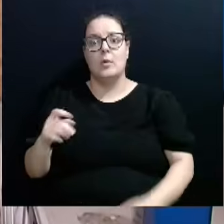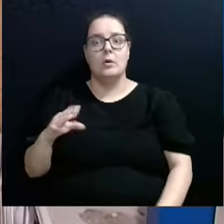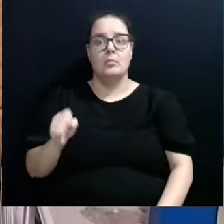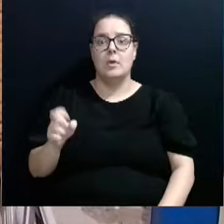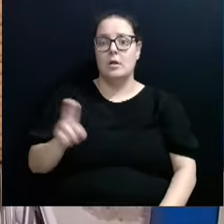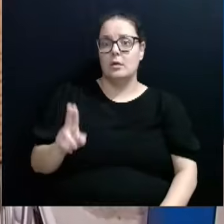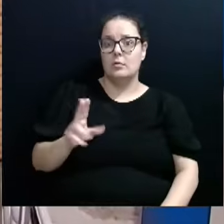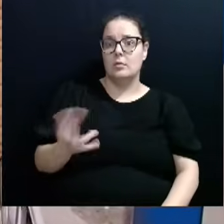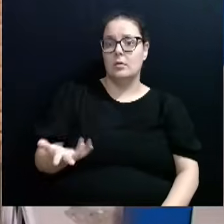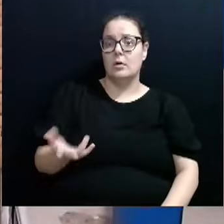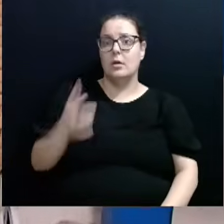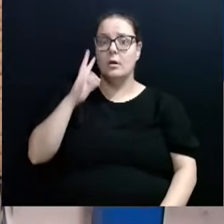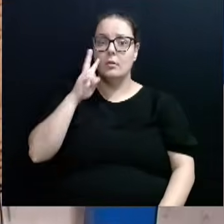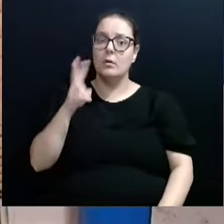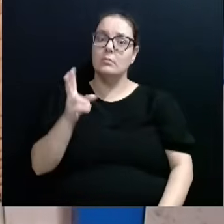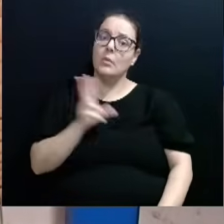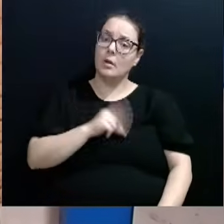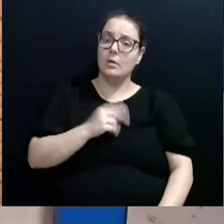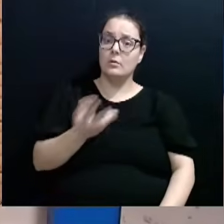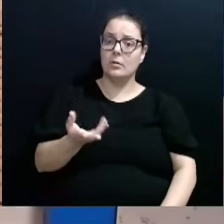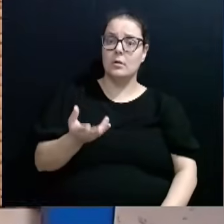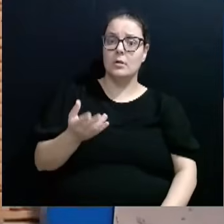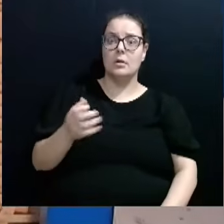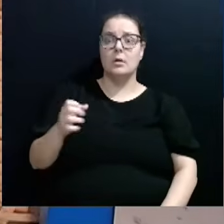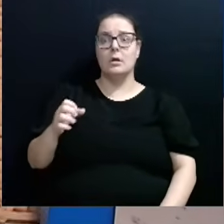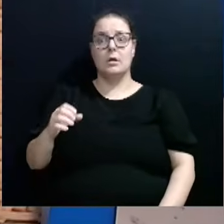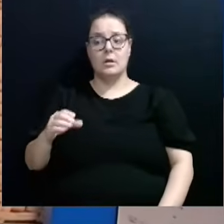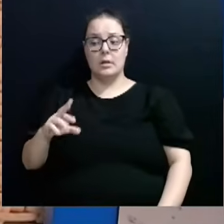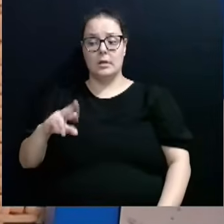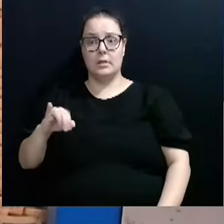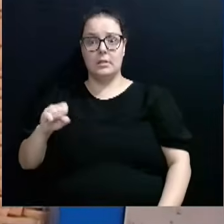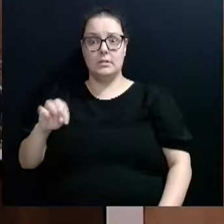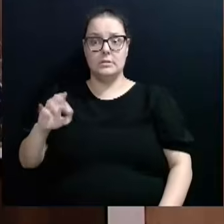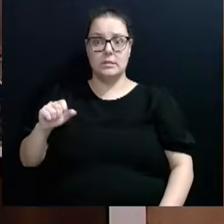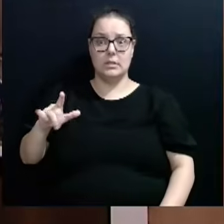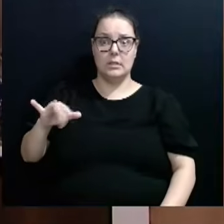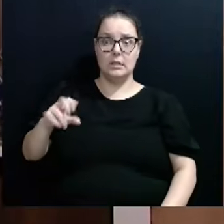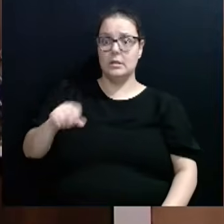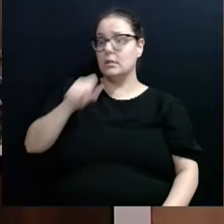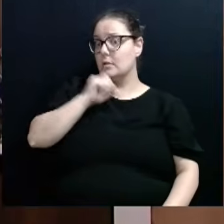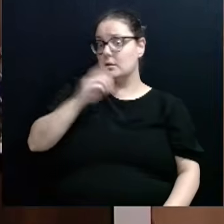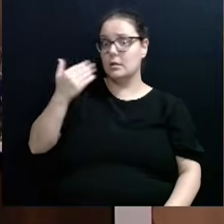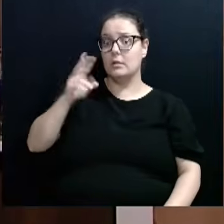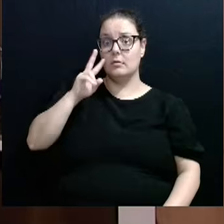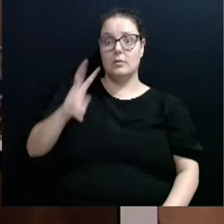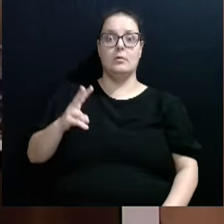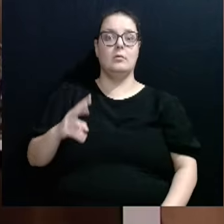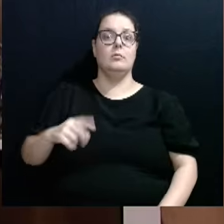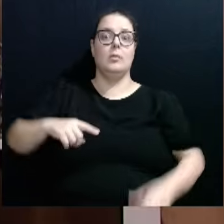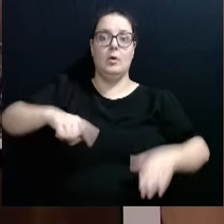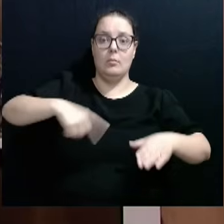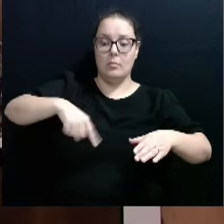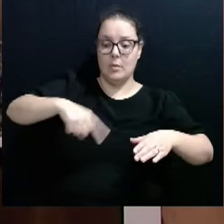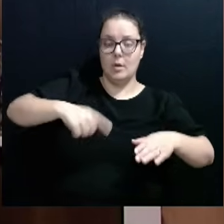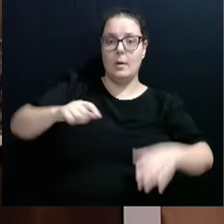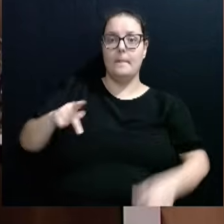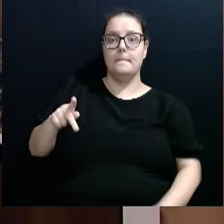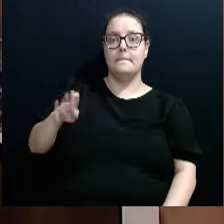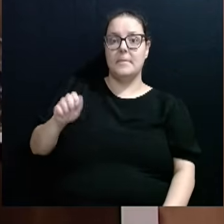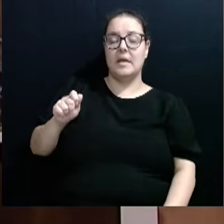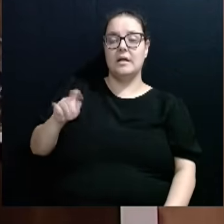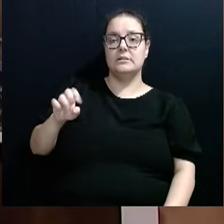lá e vê, cristaleira antiga, vê, uma batedeira antiga de 1950,